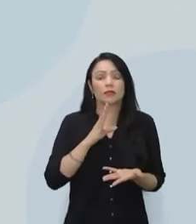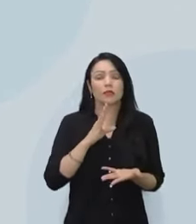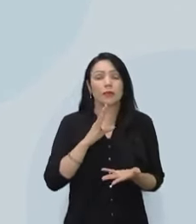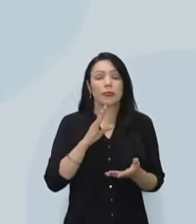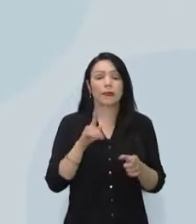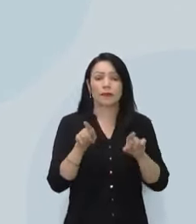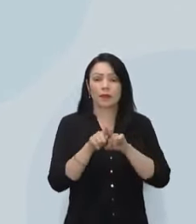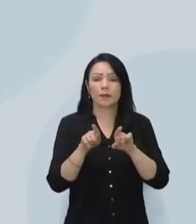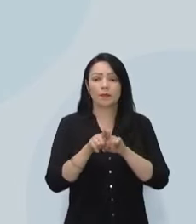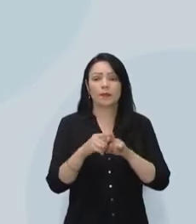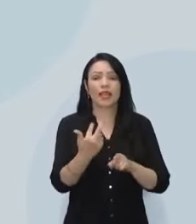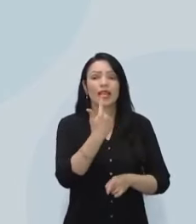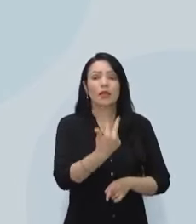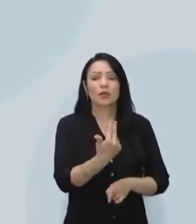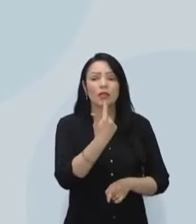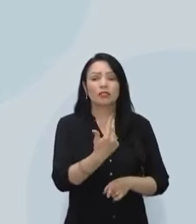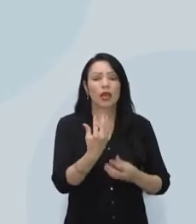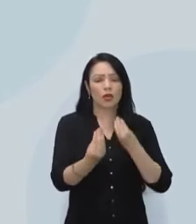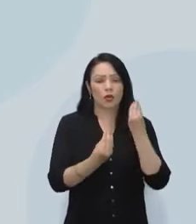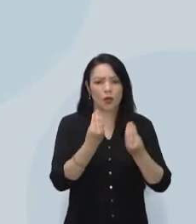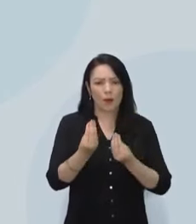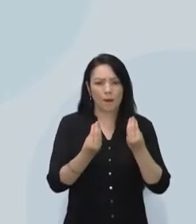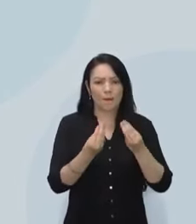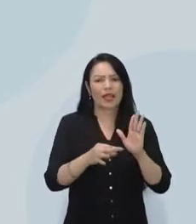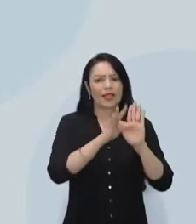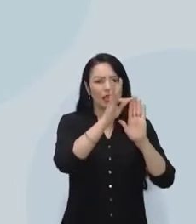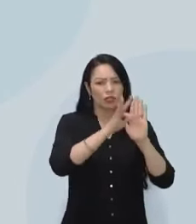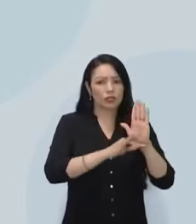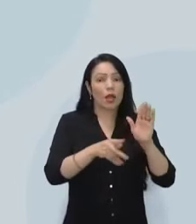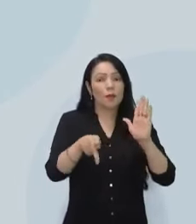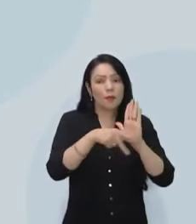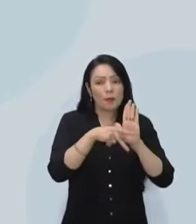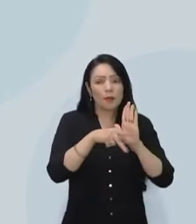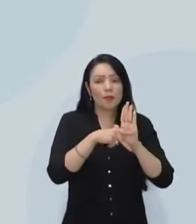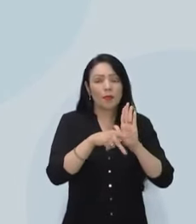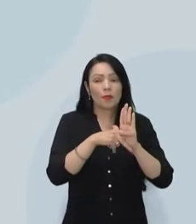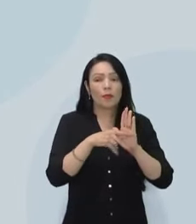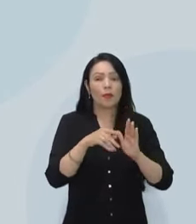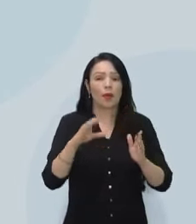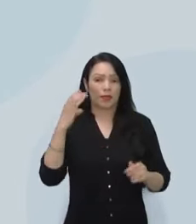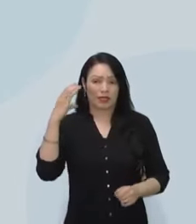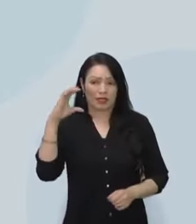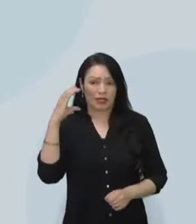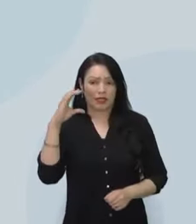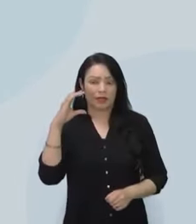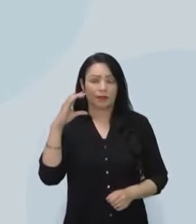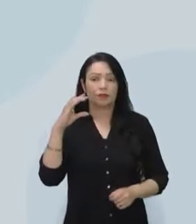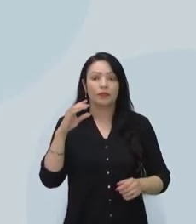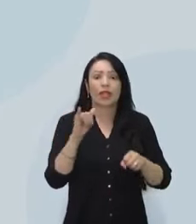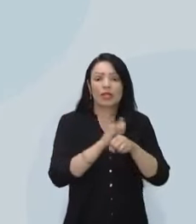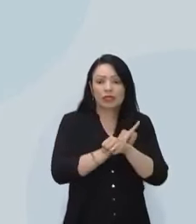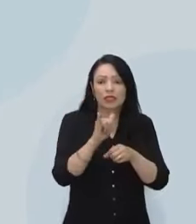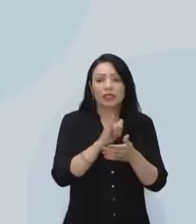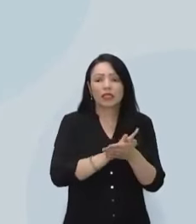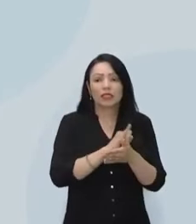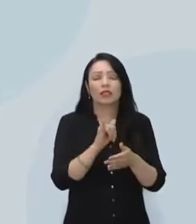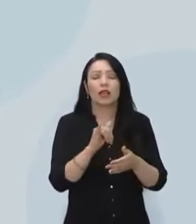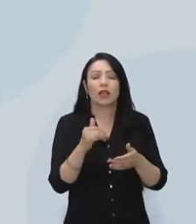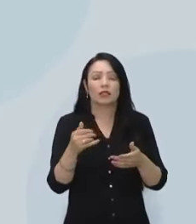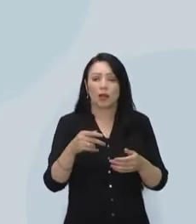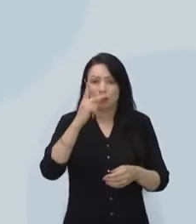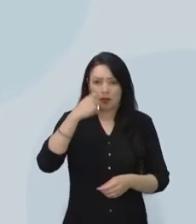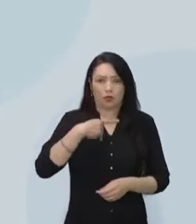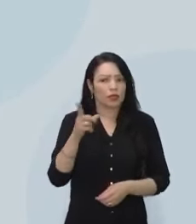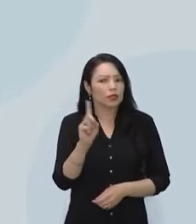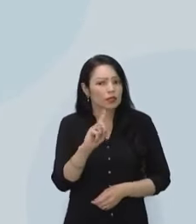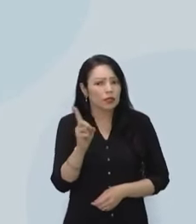reconhecer traços da linguagem dos textos de divulgação científica, fazendo uso consciente das estratégias de impessoalização de